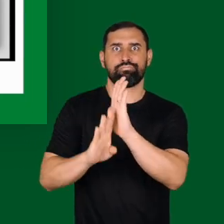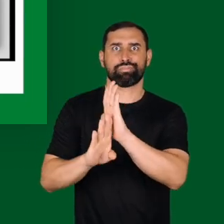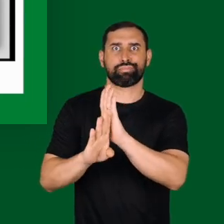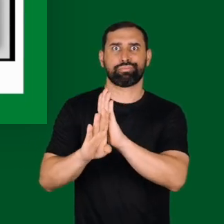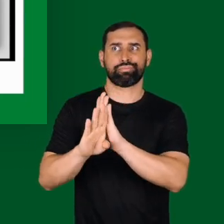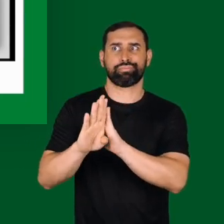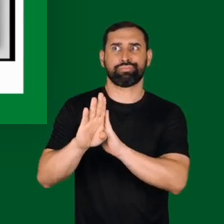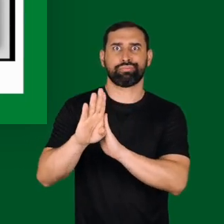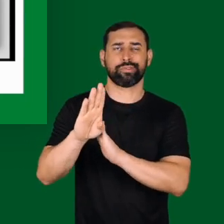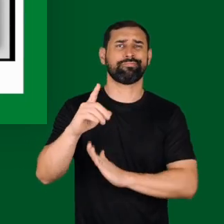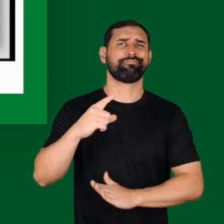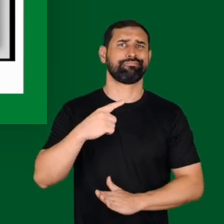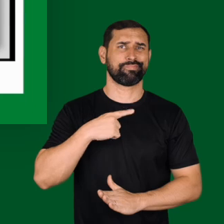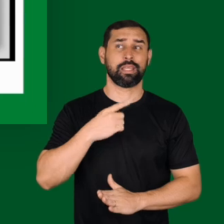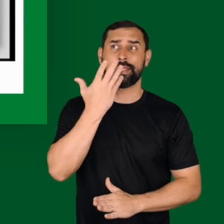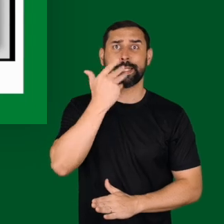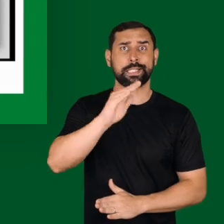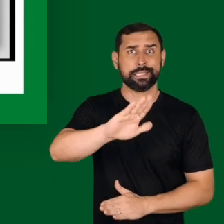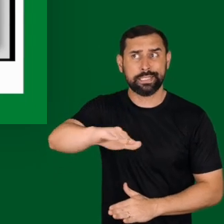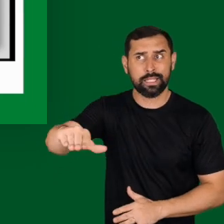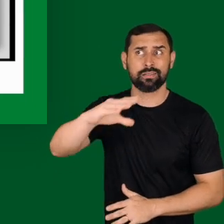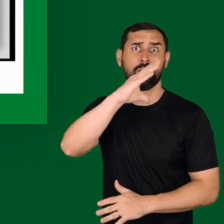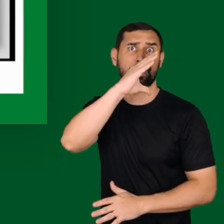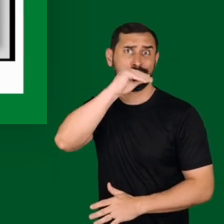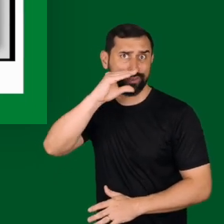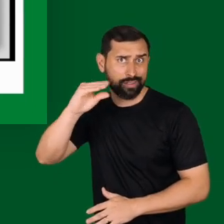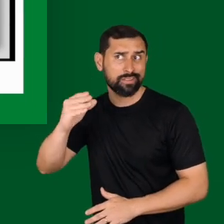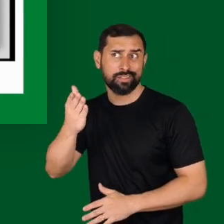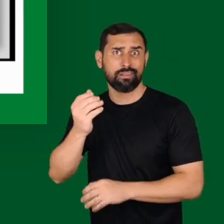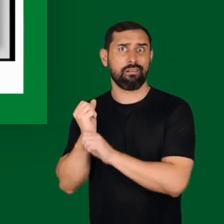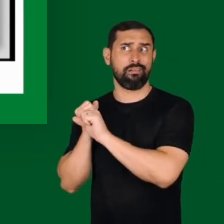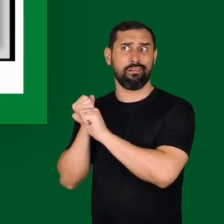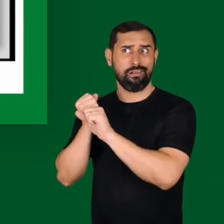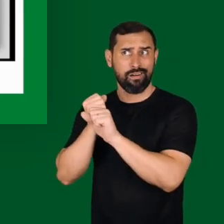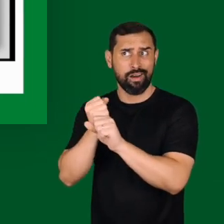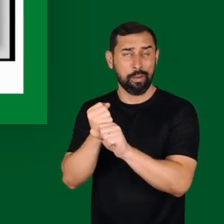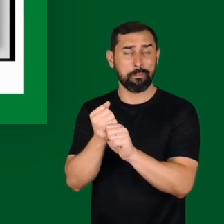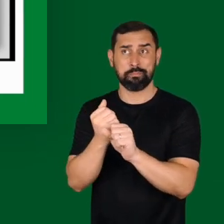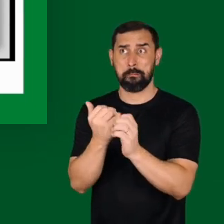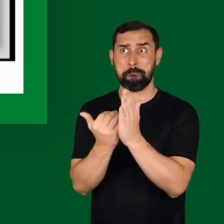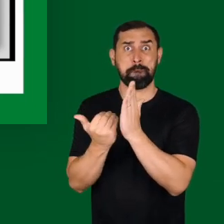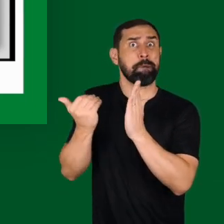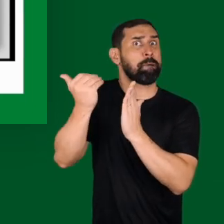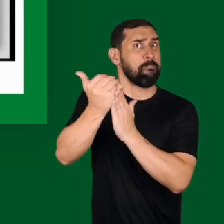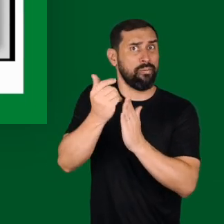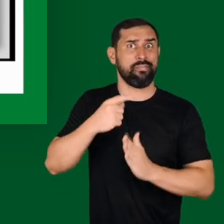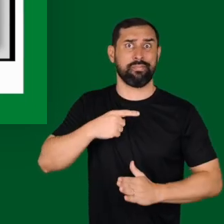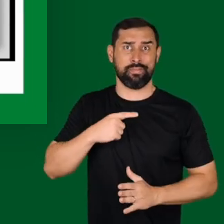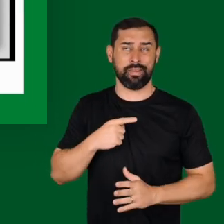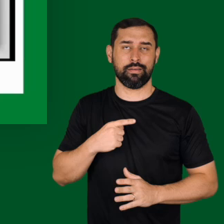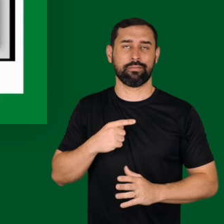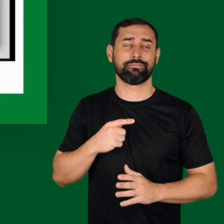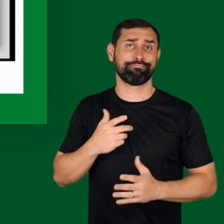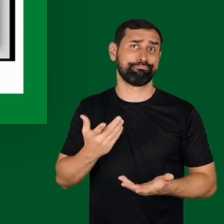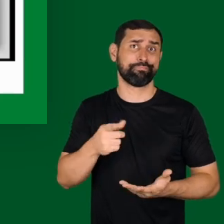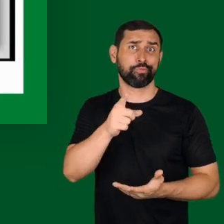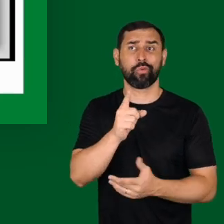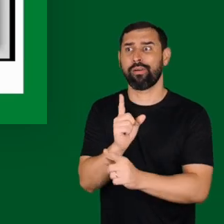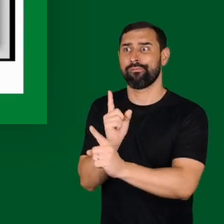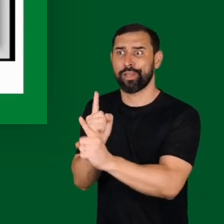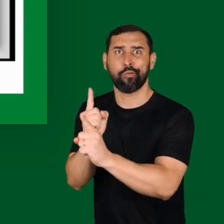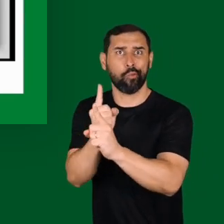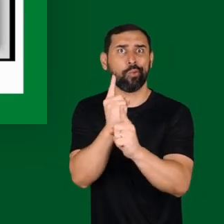nesses últimos anos, do diabetes mellitus tipo 1 em crianças e adolescentes, né. Com isso, nós vamos ter cada